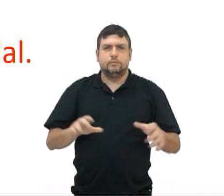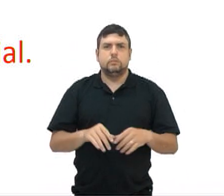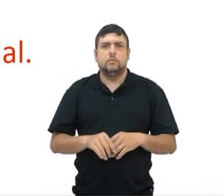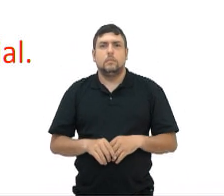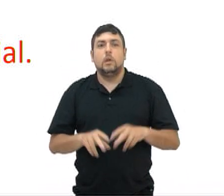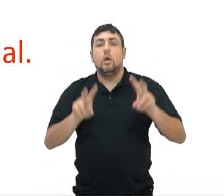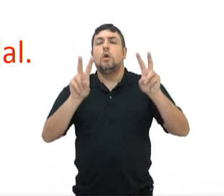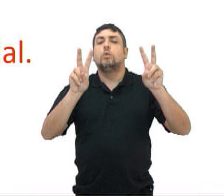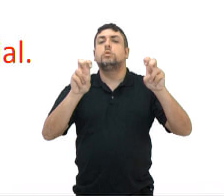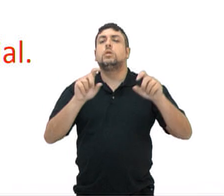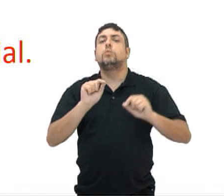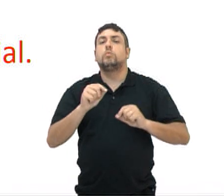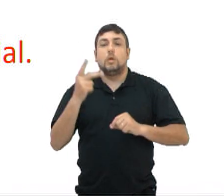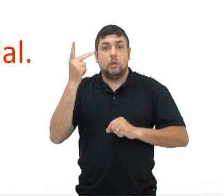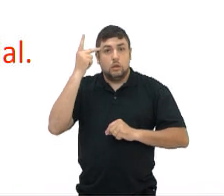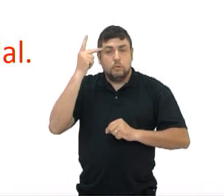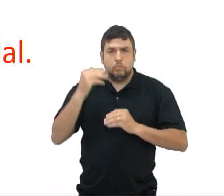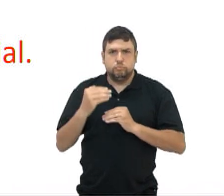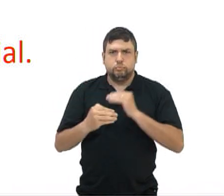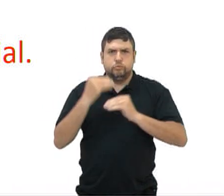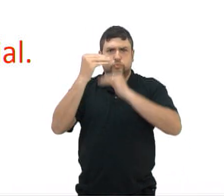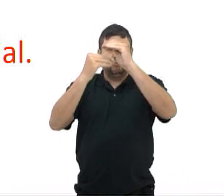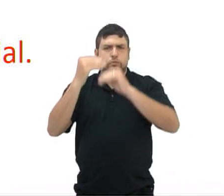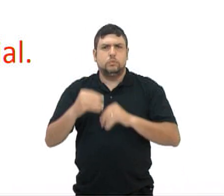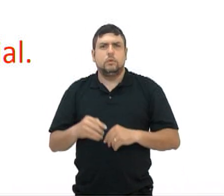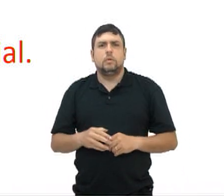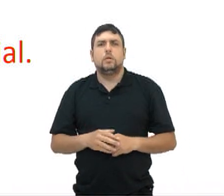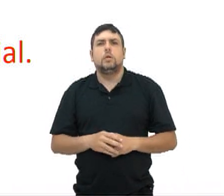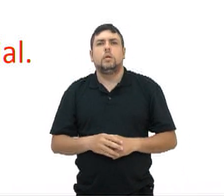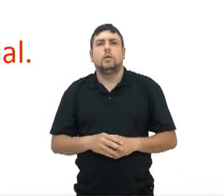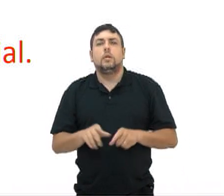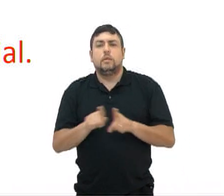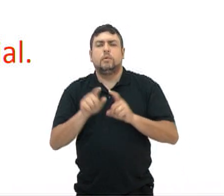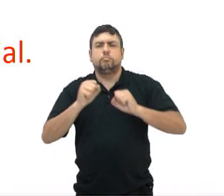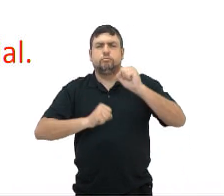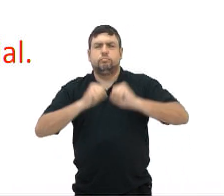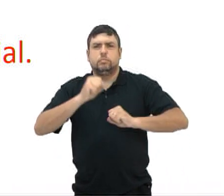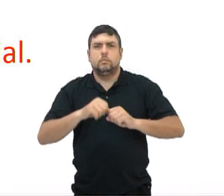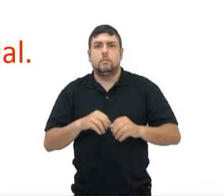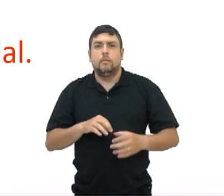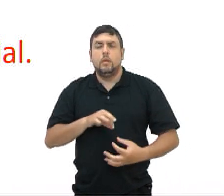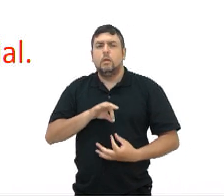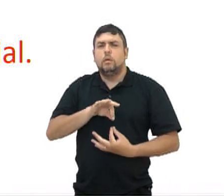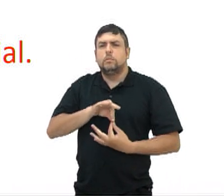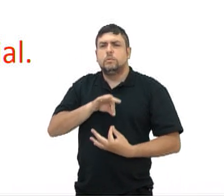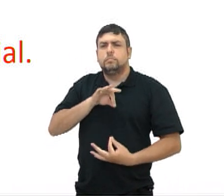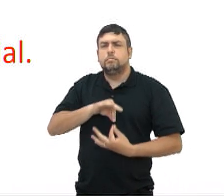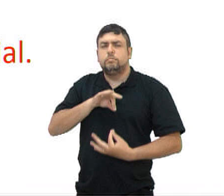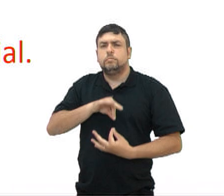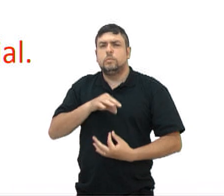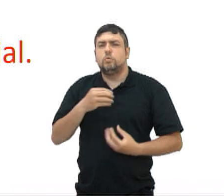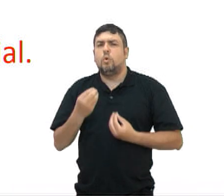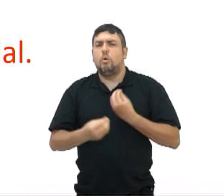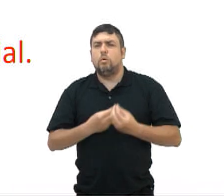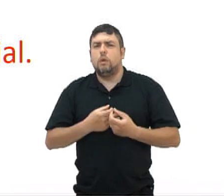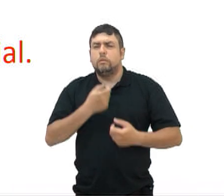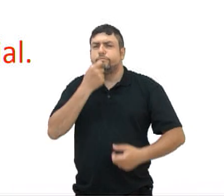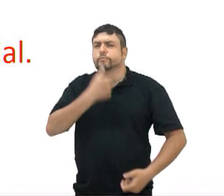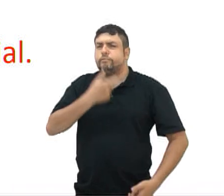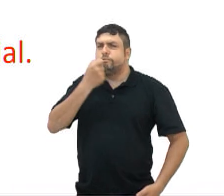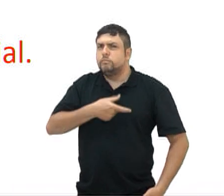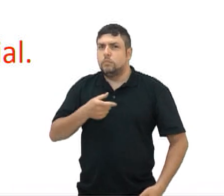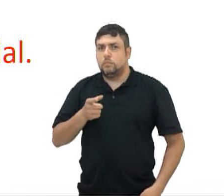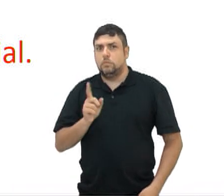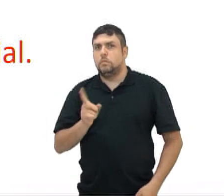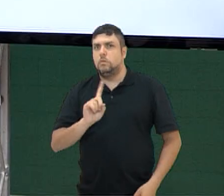de São Paulo, a imigração, né? Esses fatos históricos, só o espírito do poeta que é um pouco diferente. Ele agora não é mais tão humorado, ele